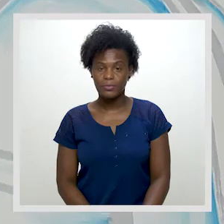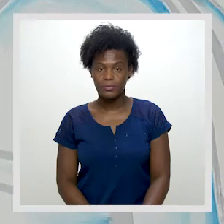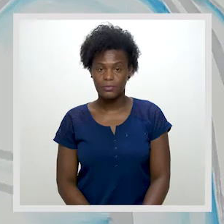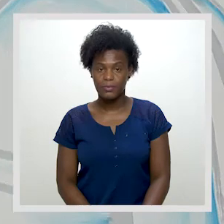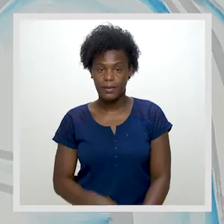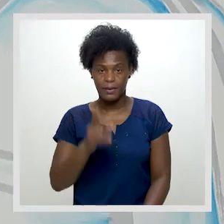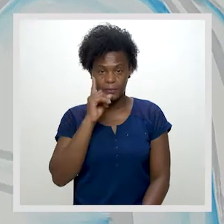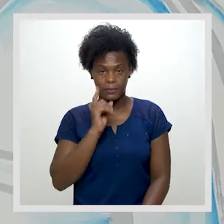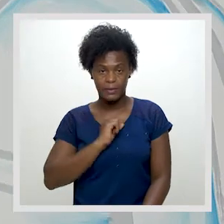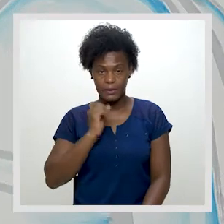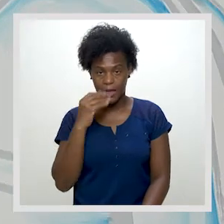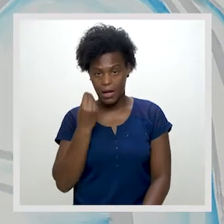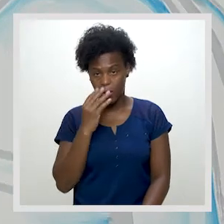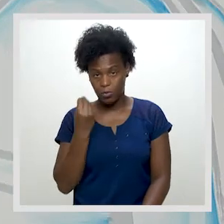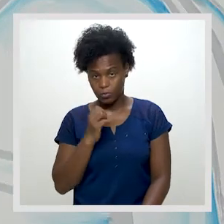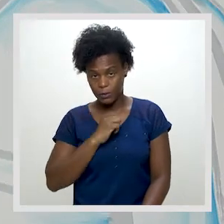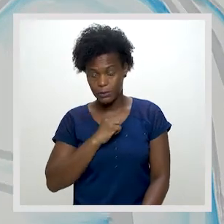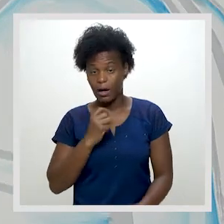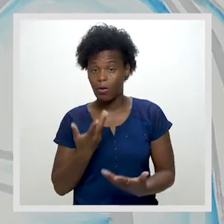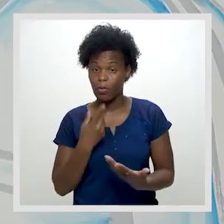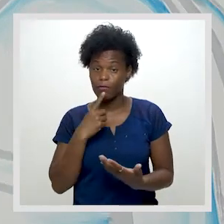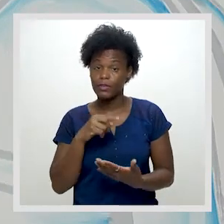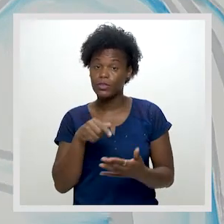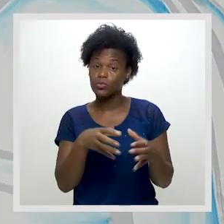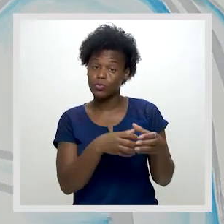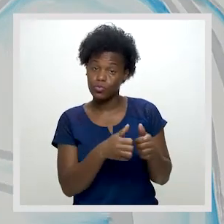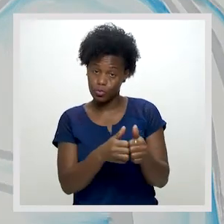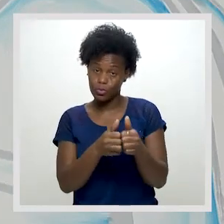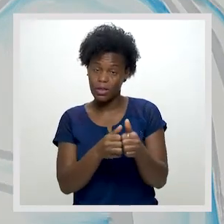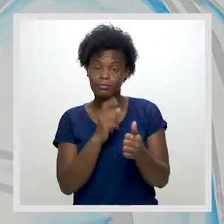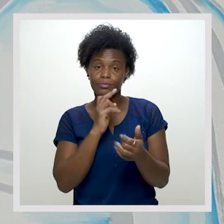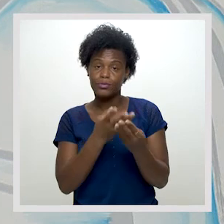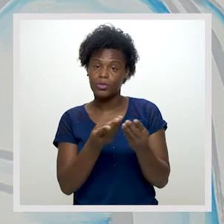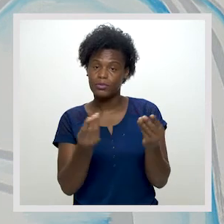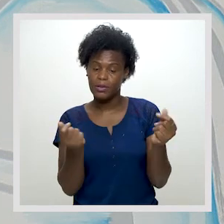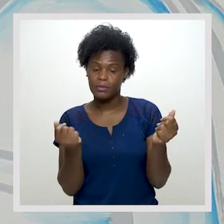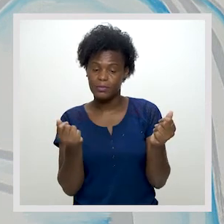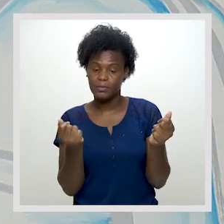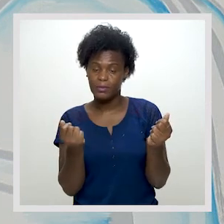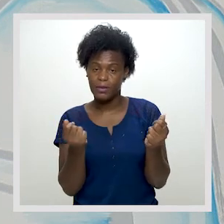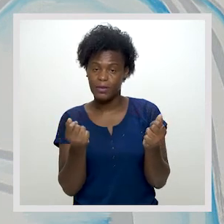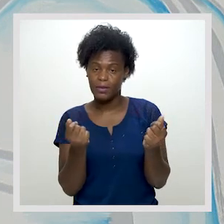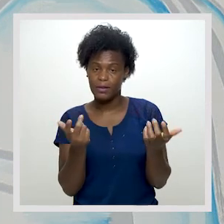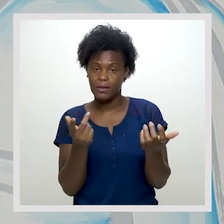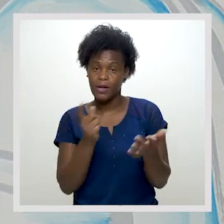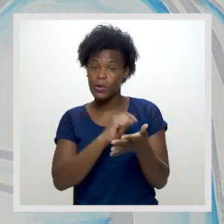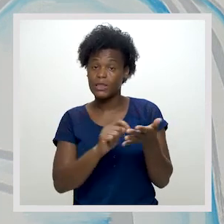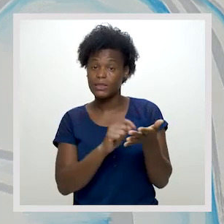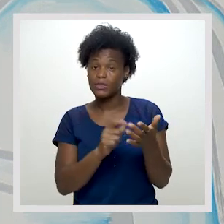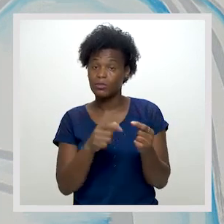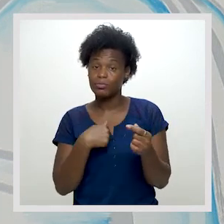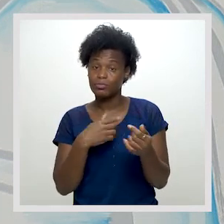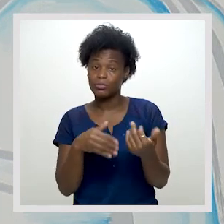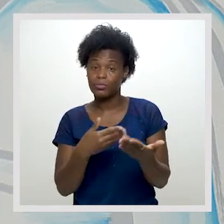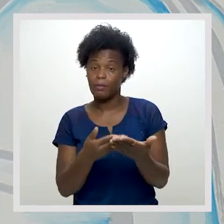Minhas alunas, meus alunos, estou de volta para, em conjunto, resolvermos a resposta do exercício que eu vos